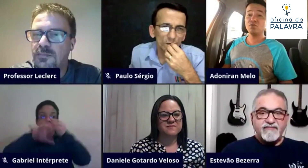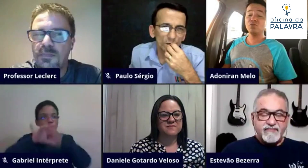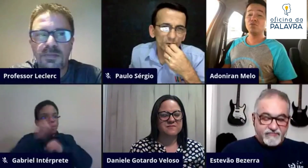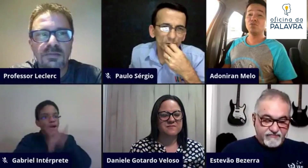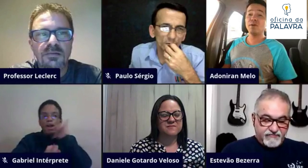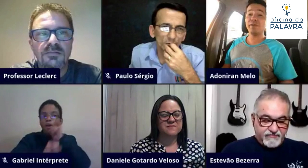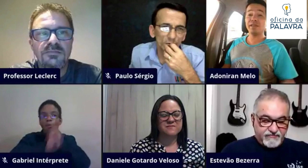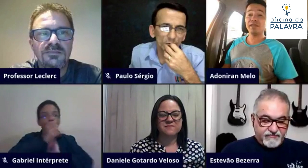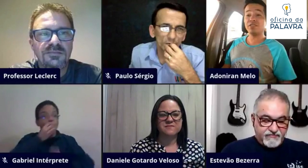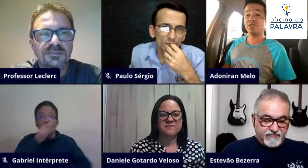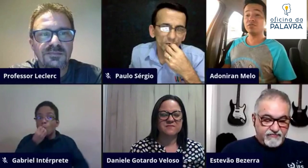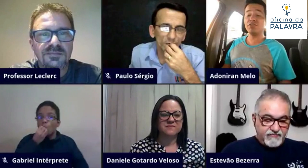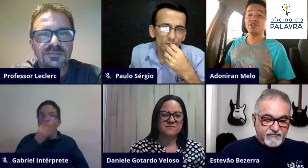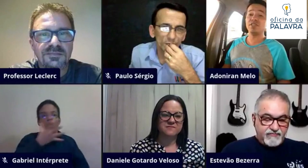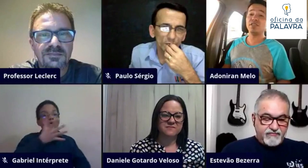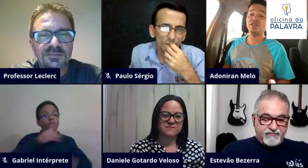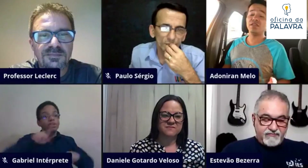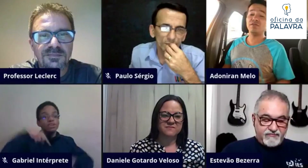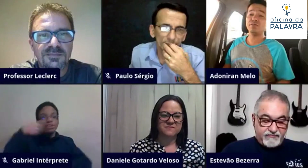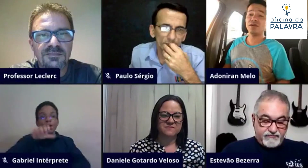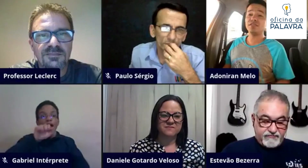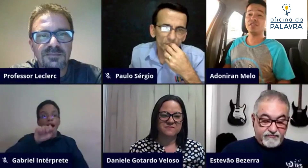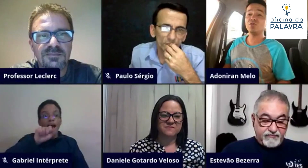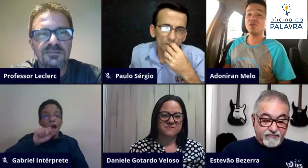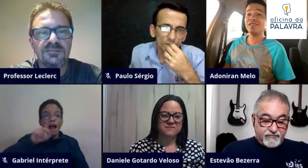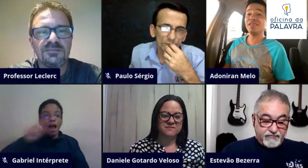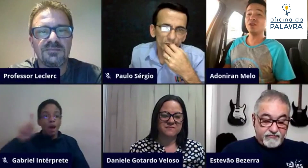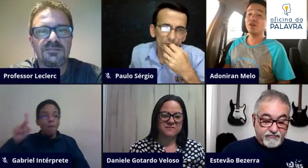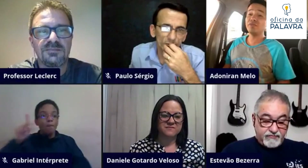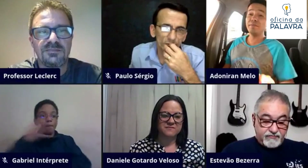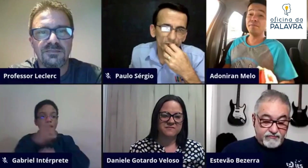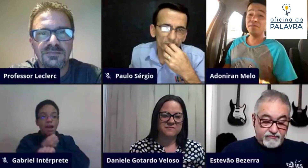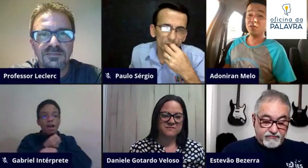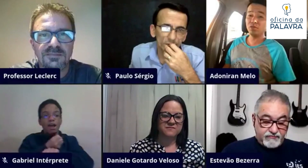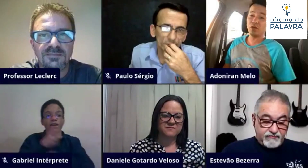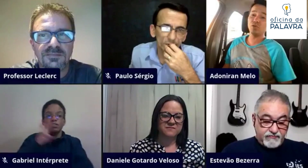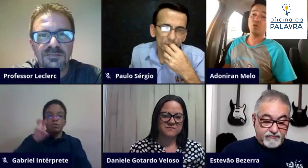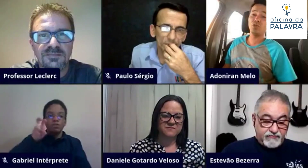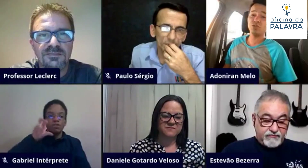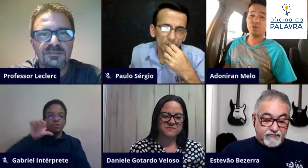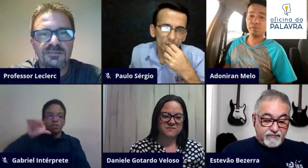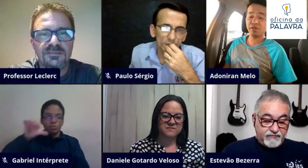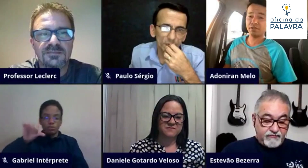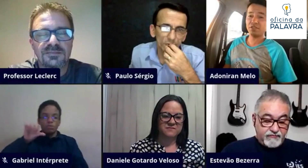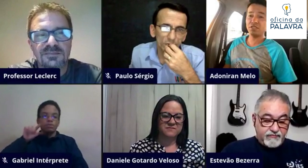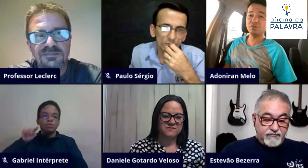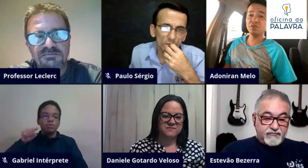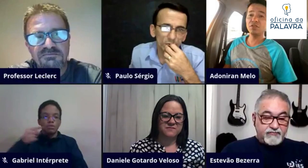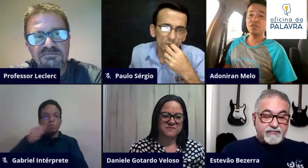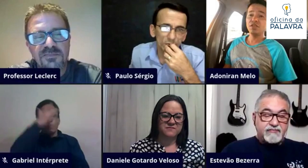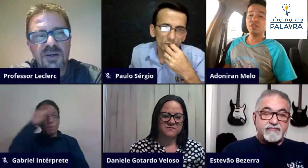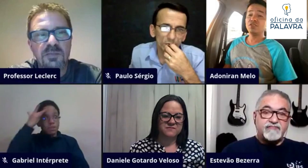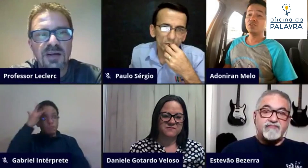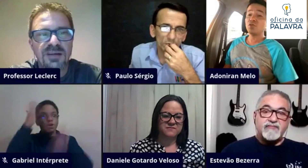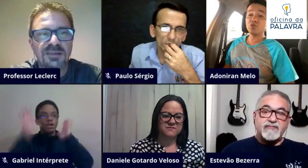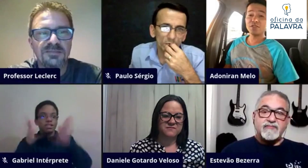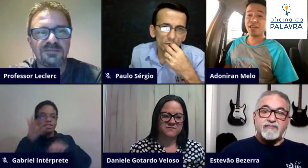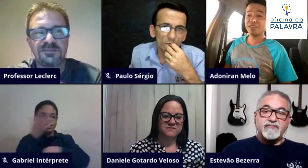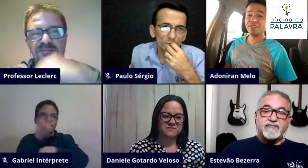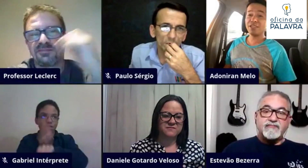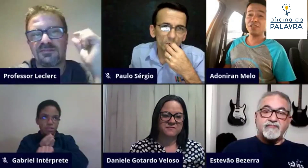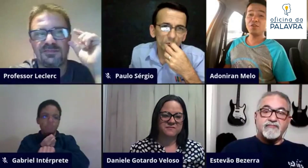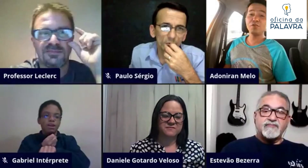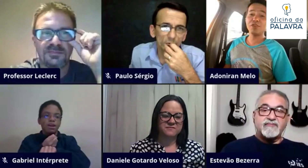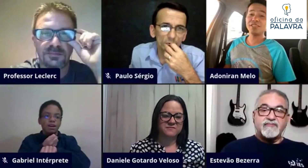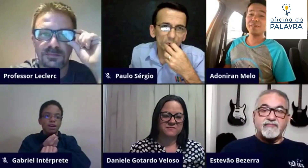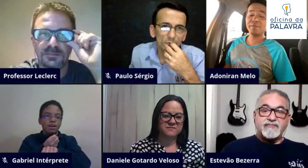fizeram um aplicativo. A gente já teve mais de 59 mil downloads do aplicativo. A gente não